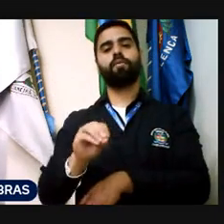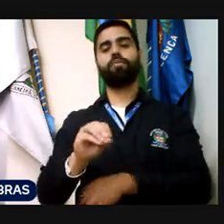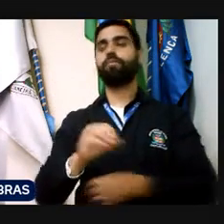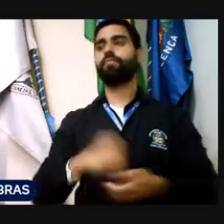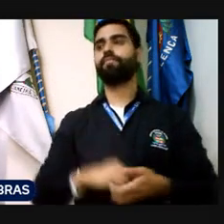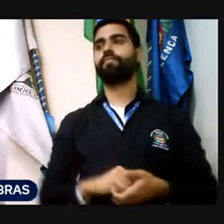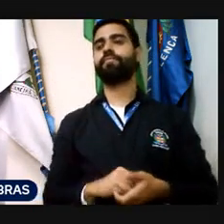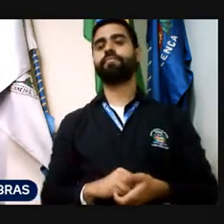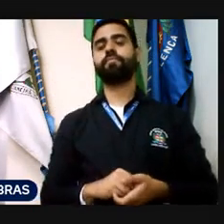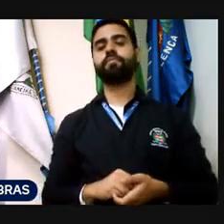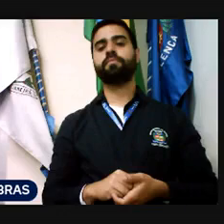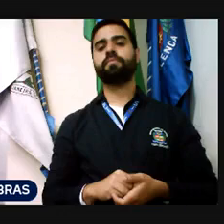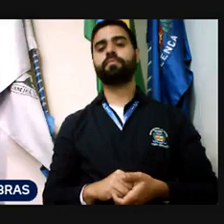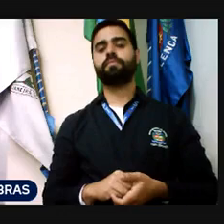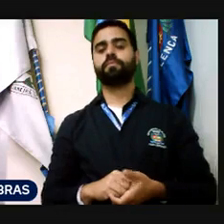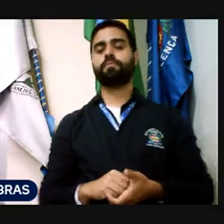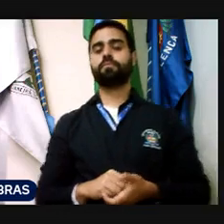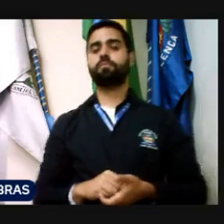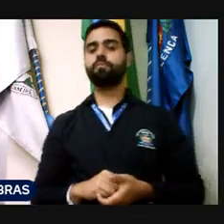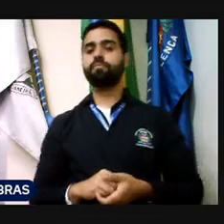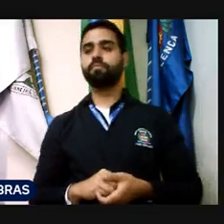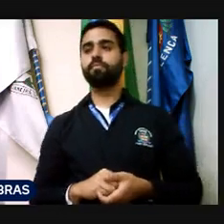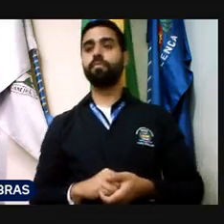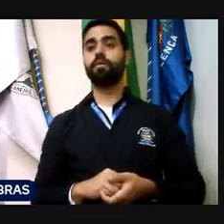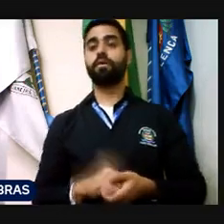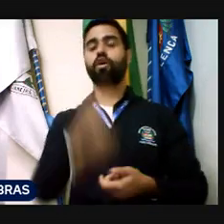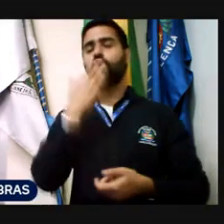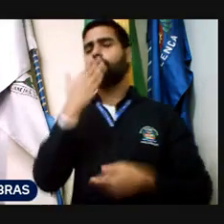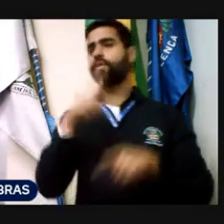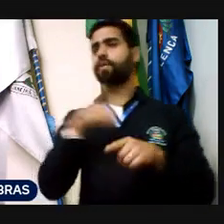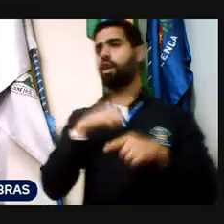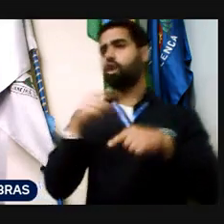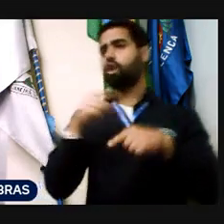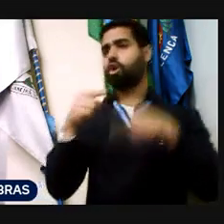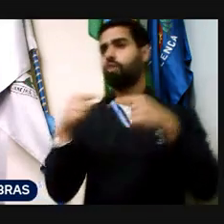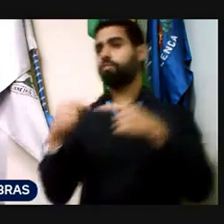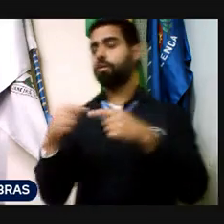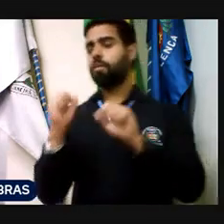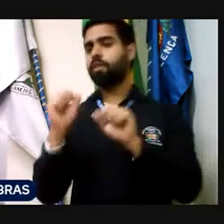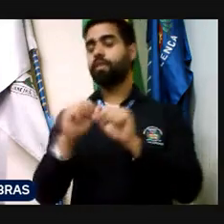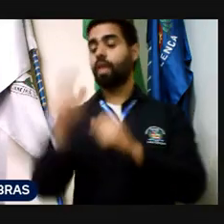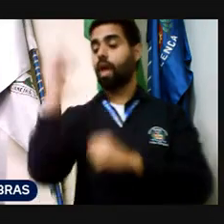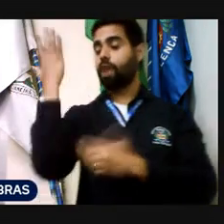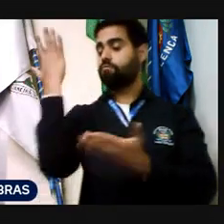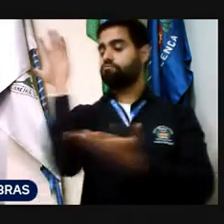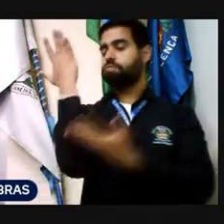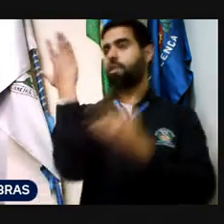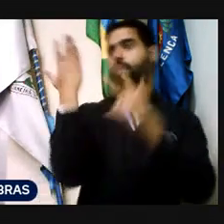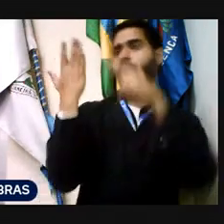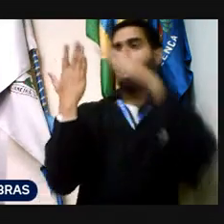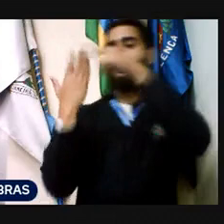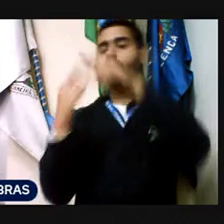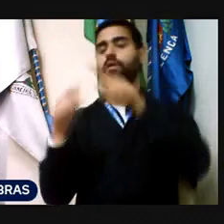referência Clínica Saúde e Movimento. A presente proposição tem a finalidade que seja realizada a poda dessa árvore,